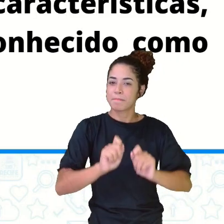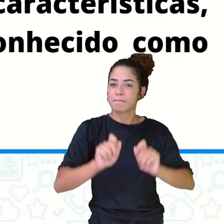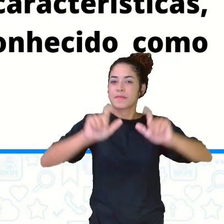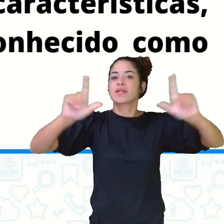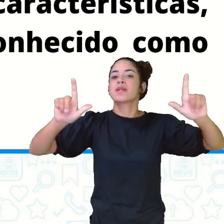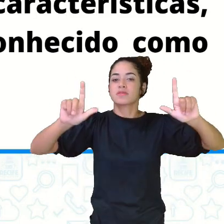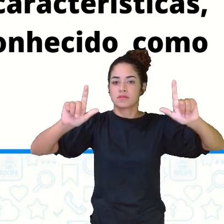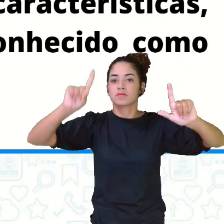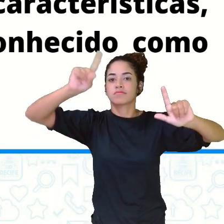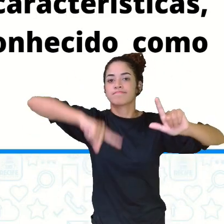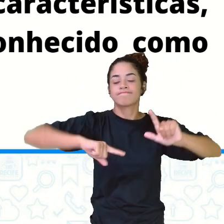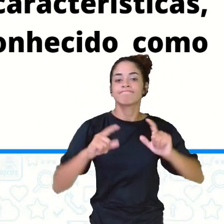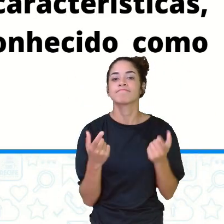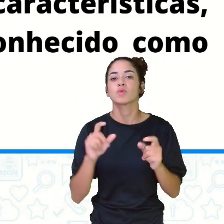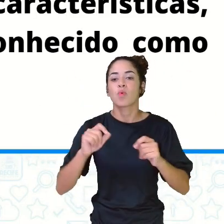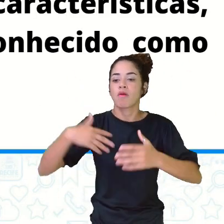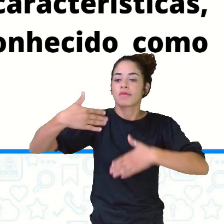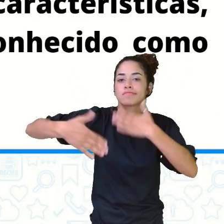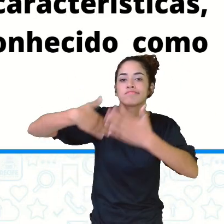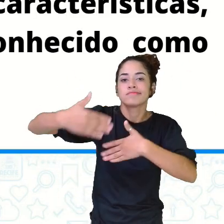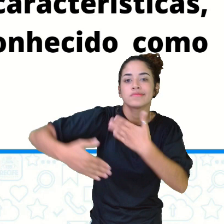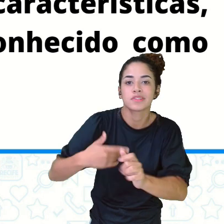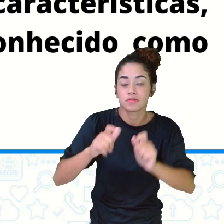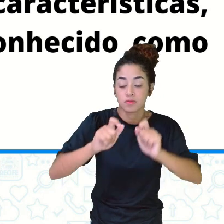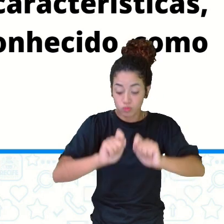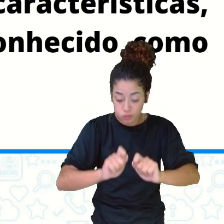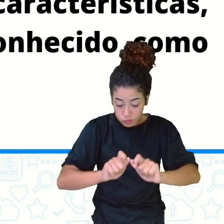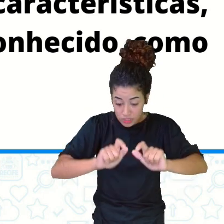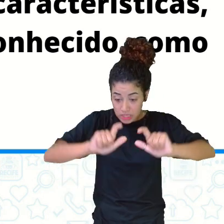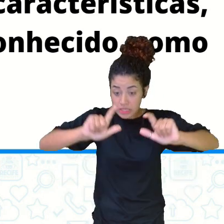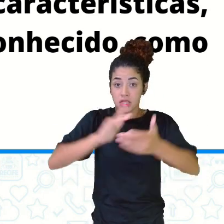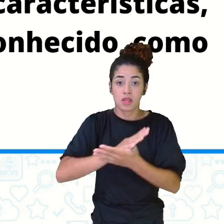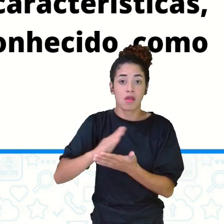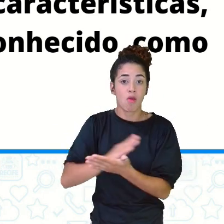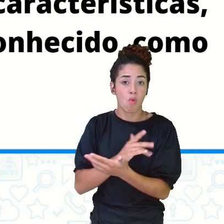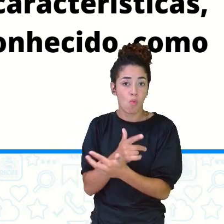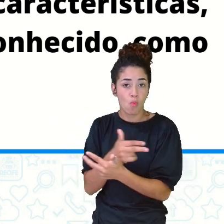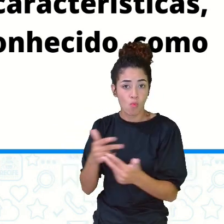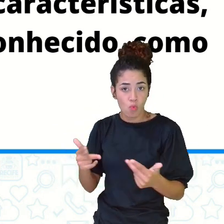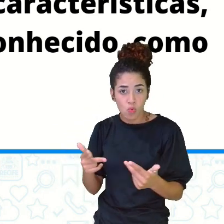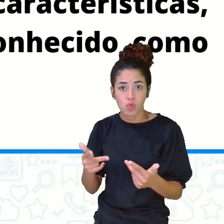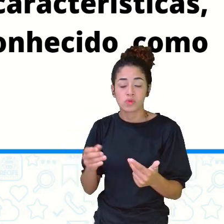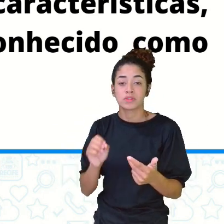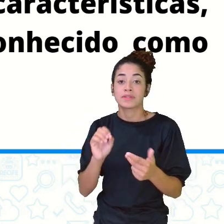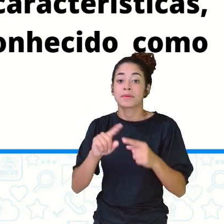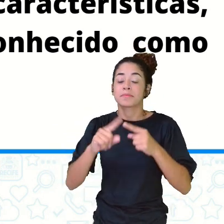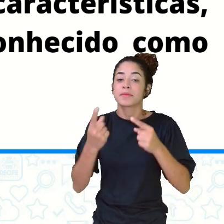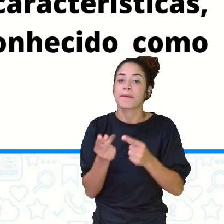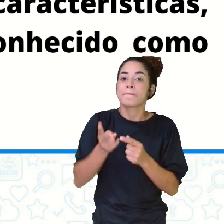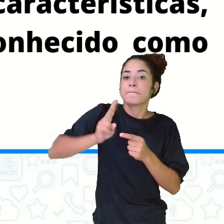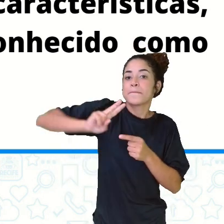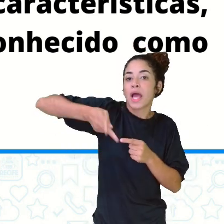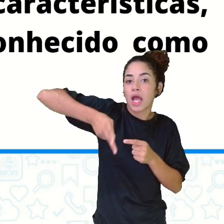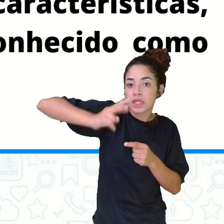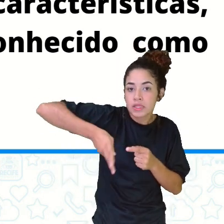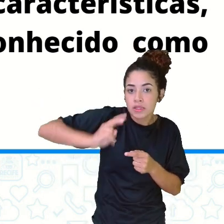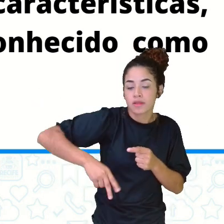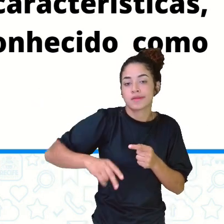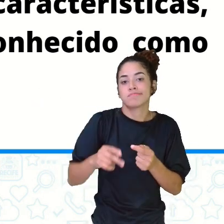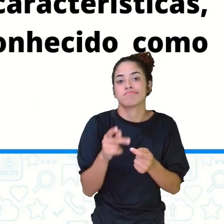ampliação. Ampliação é o processo de aumentar alguma coisa mantendo-se as